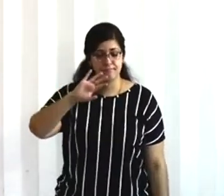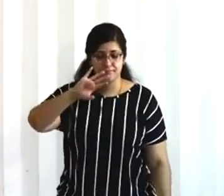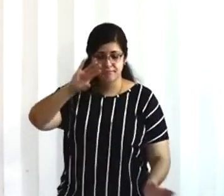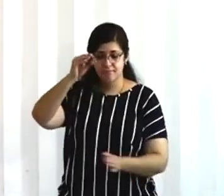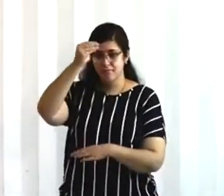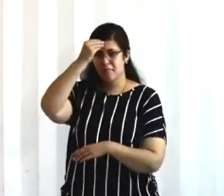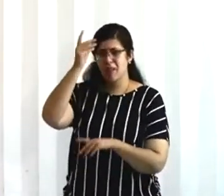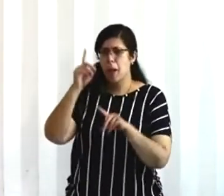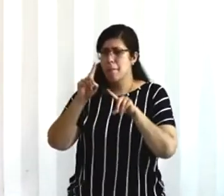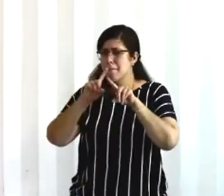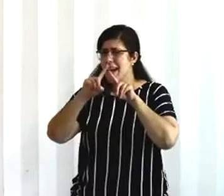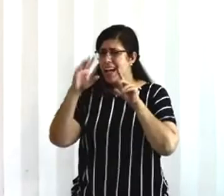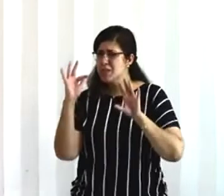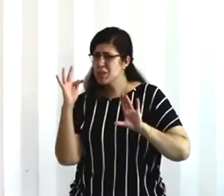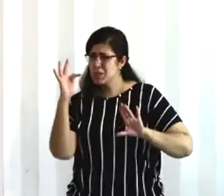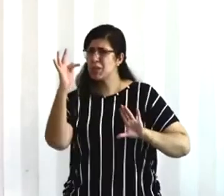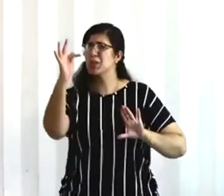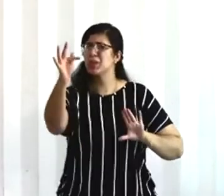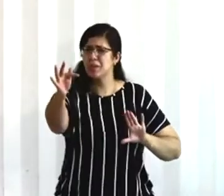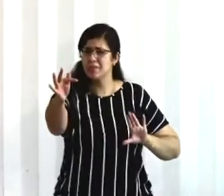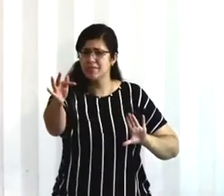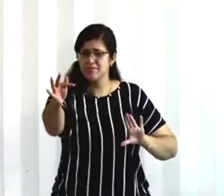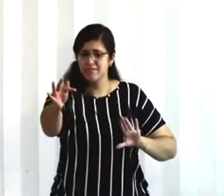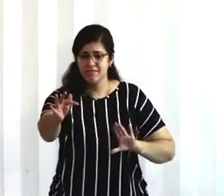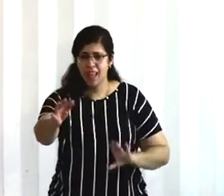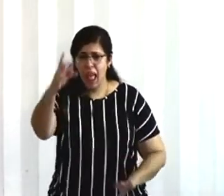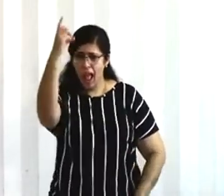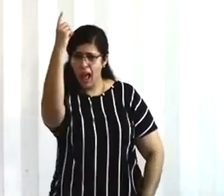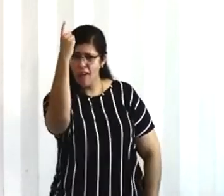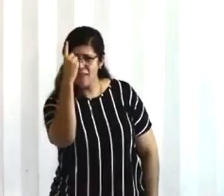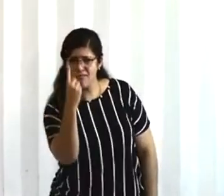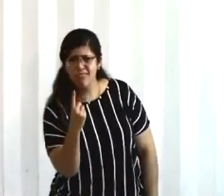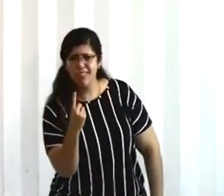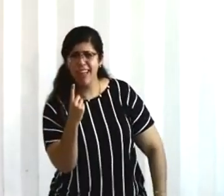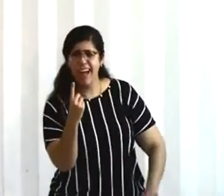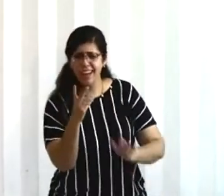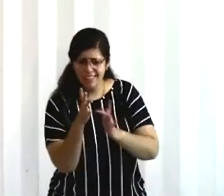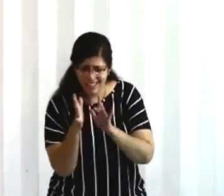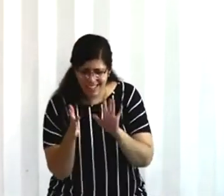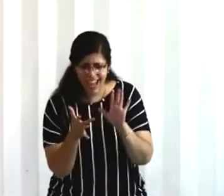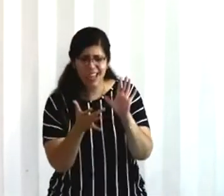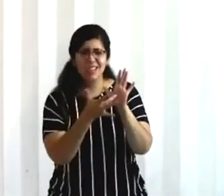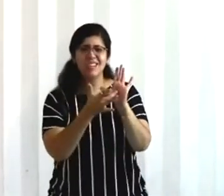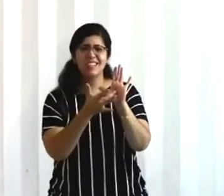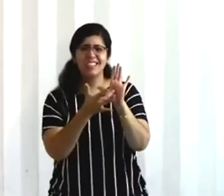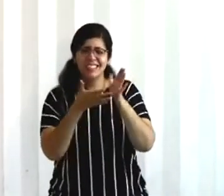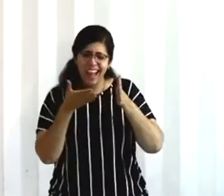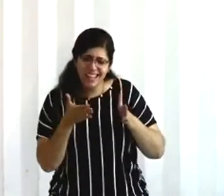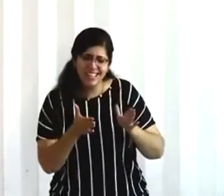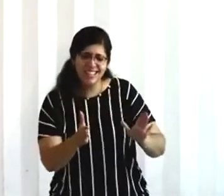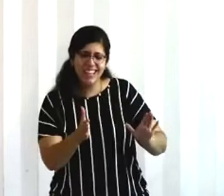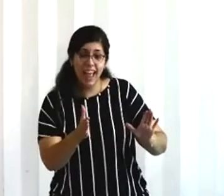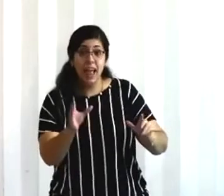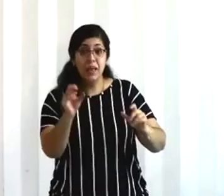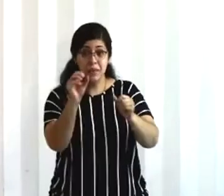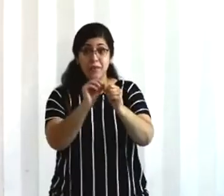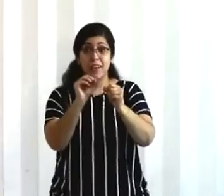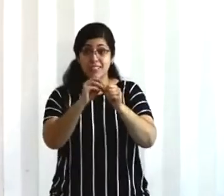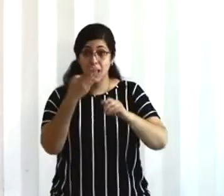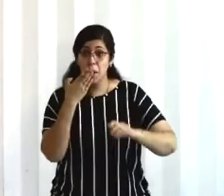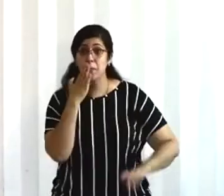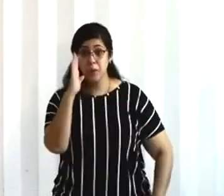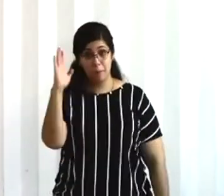que lá em Mateus está escrito que na vinda do Messias ele veio, e ele veio justamente para cumprir essa promessa